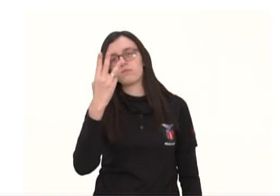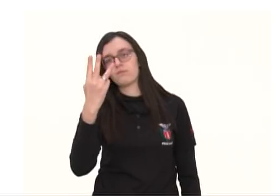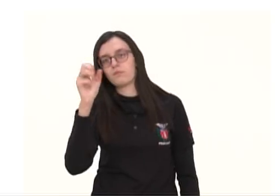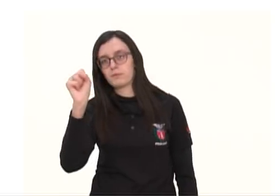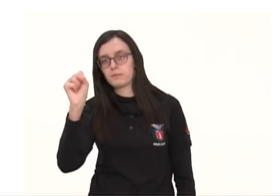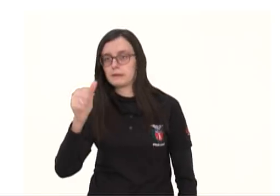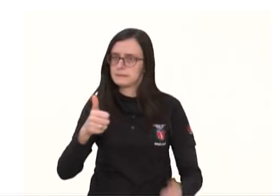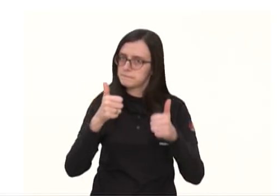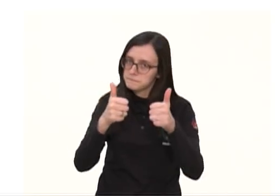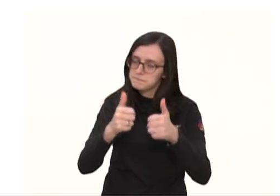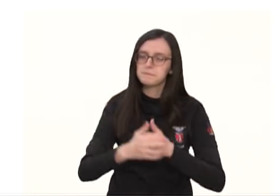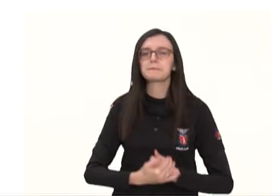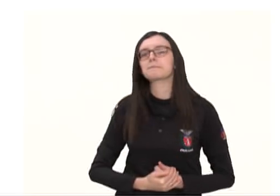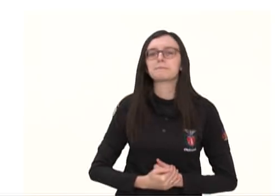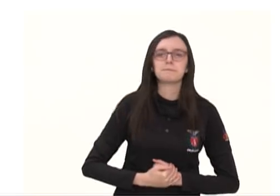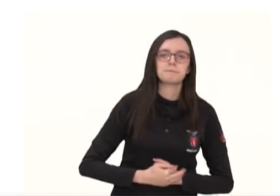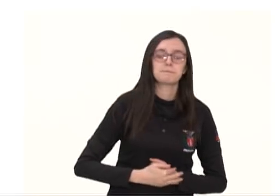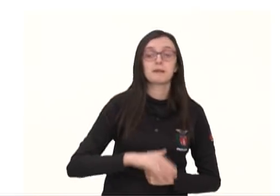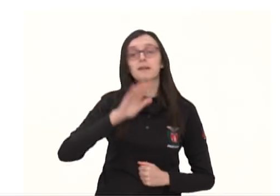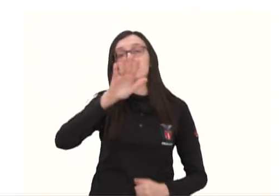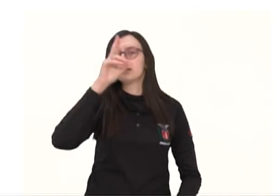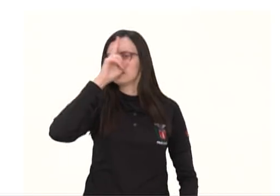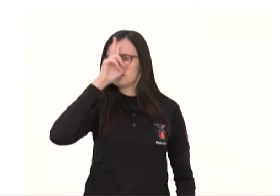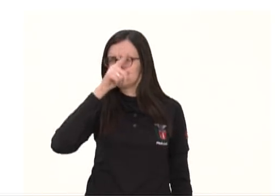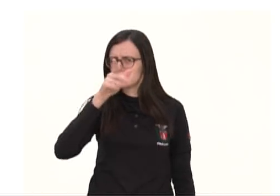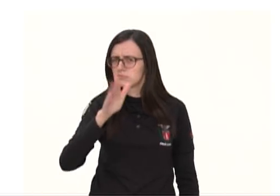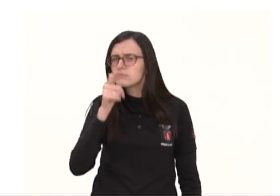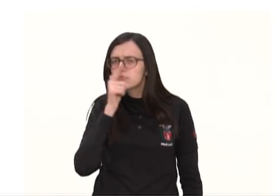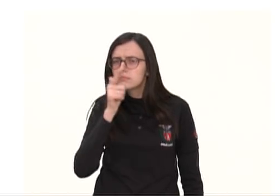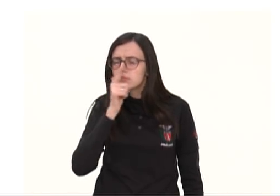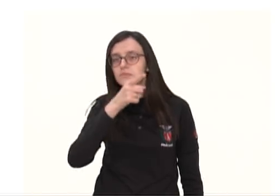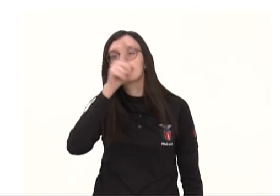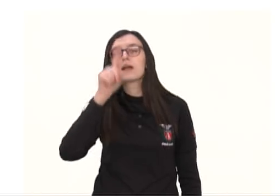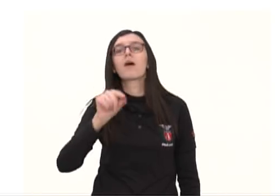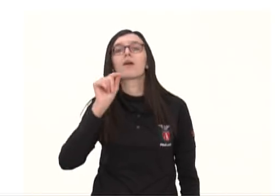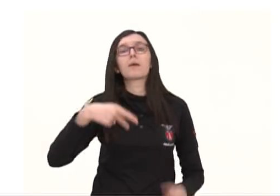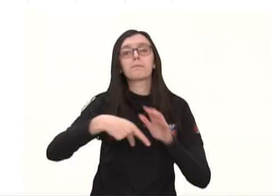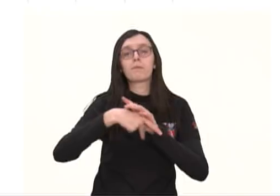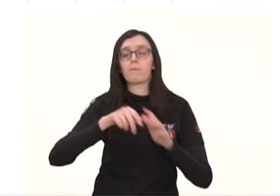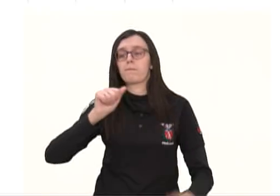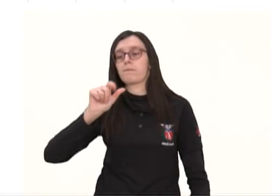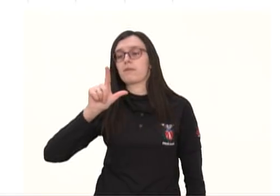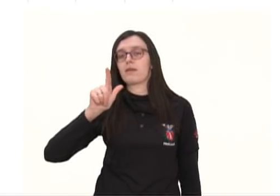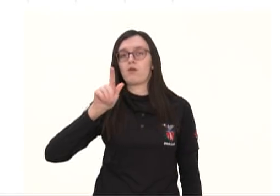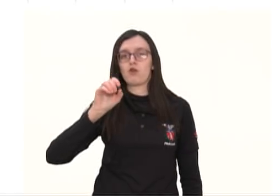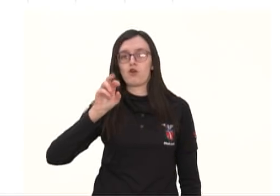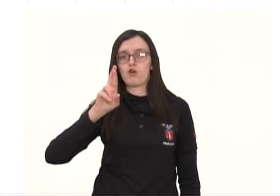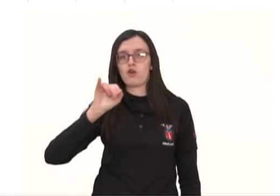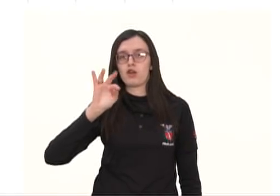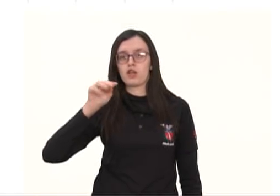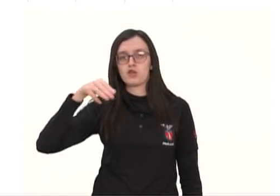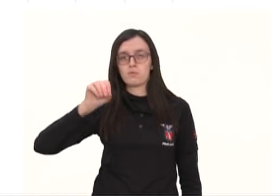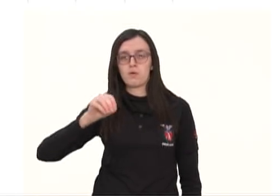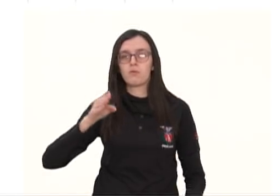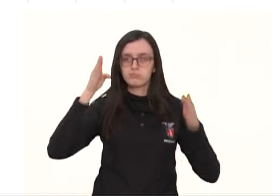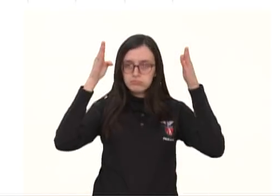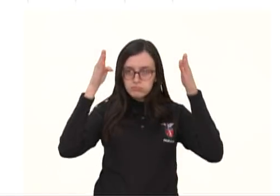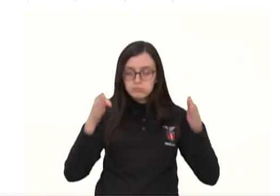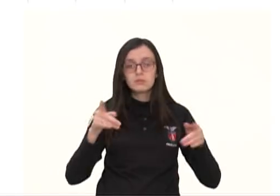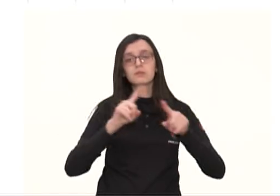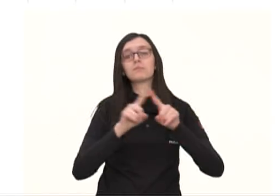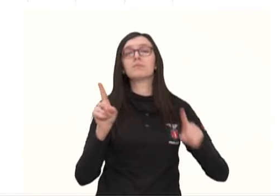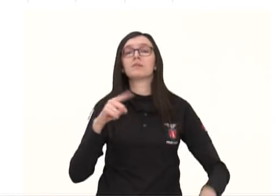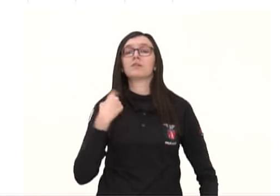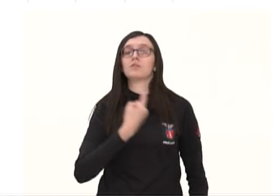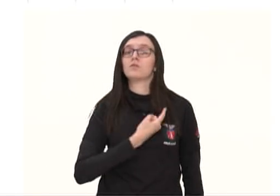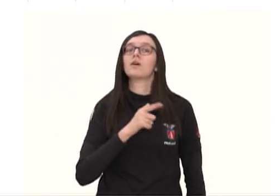27.438, beleza? Lembraram aqui? Esse é por algoritmo, né? Mas a adição a gente pode também